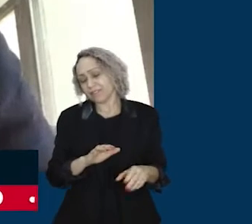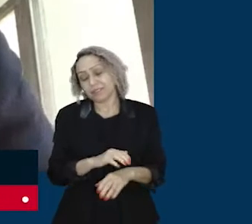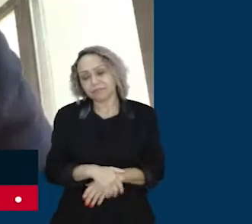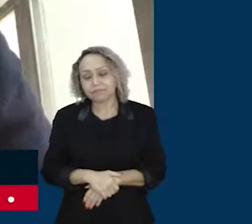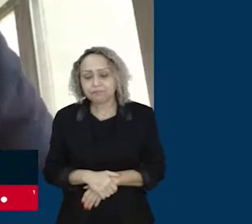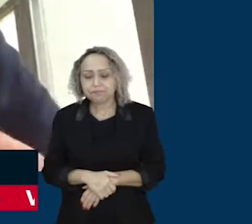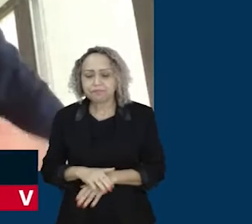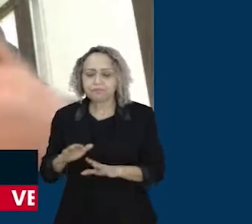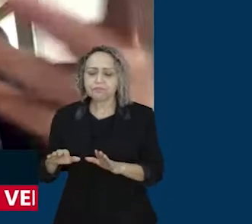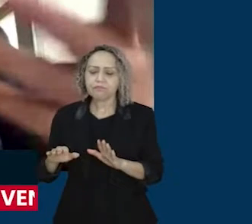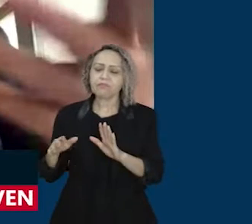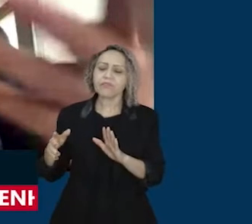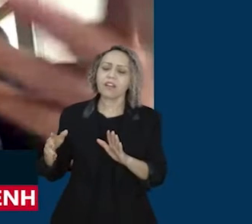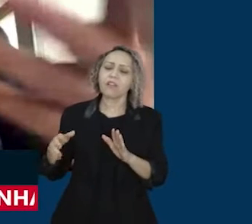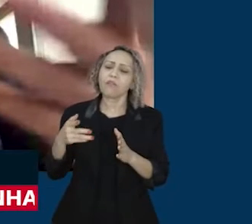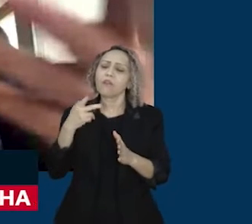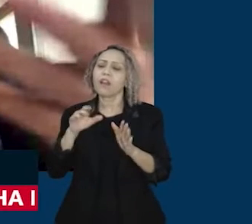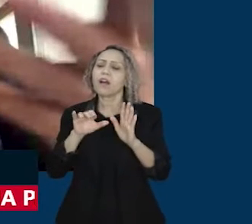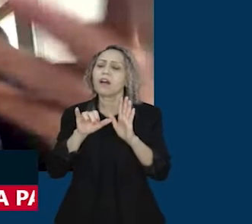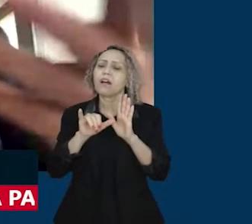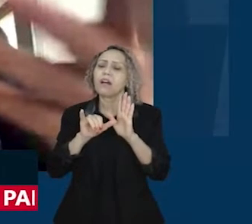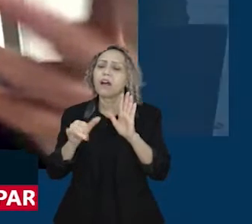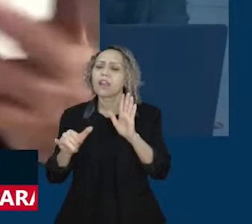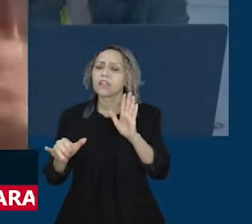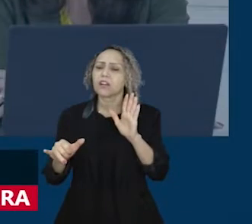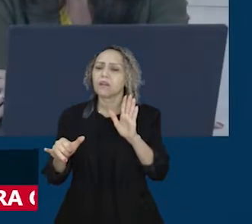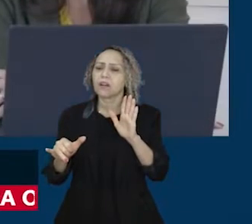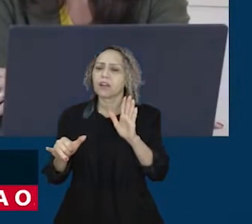Eletrobras ficou sem investir porque